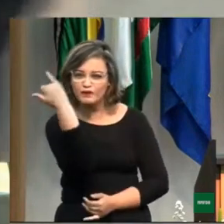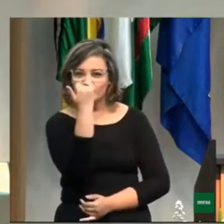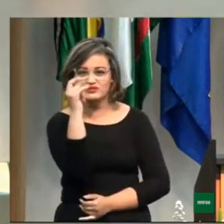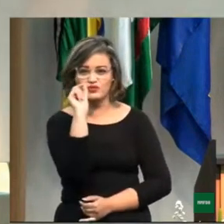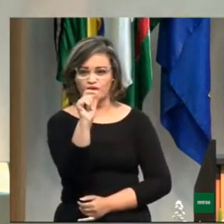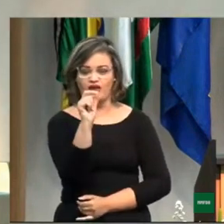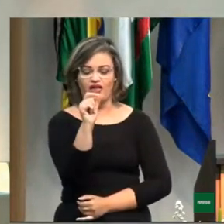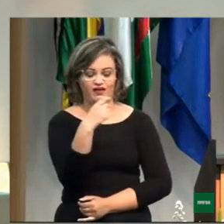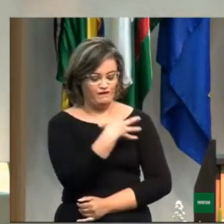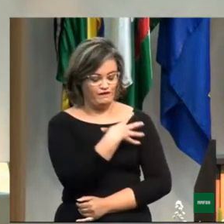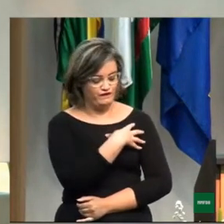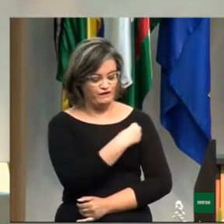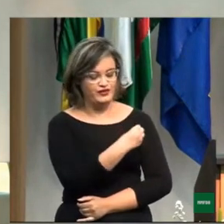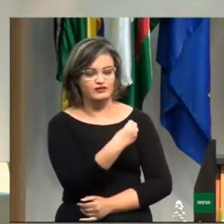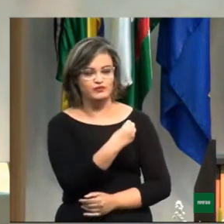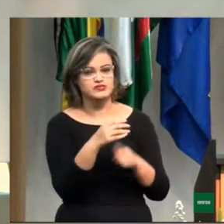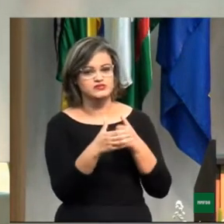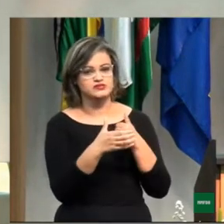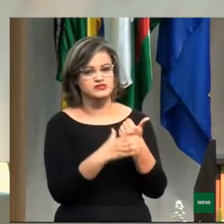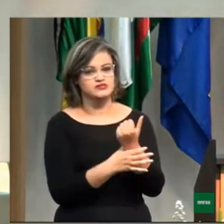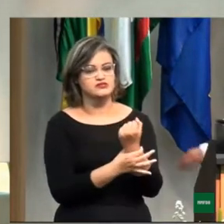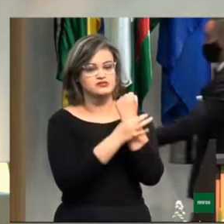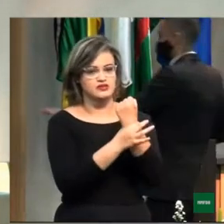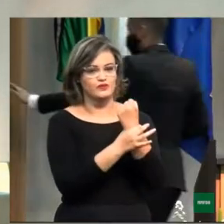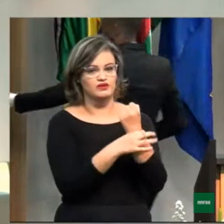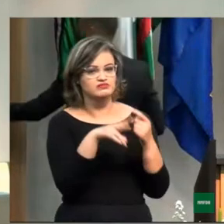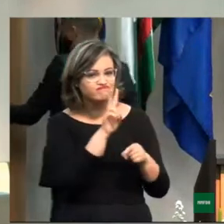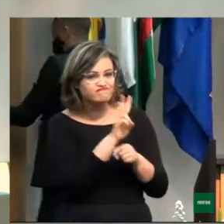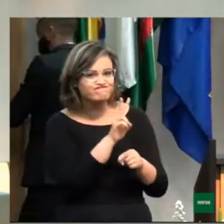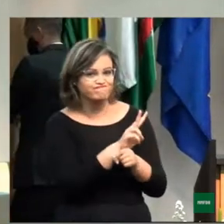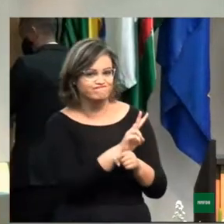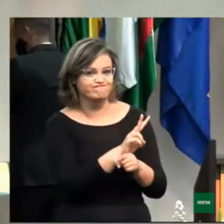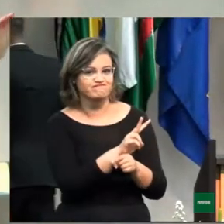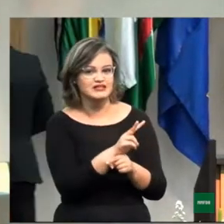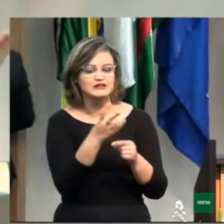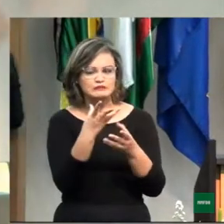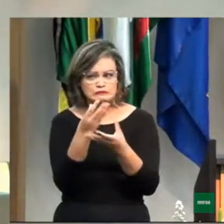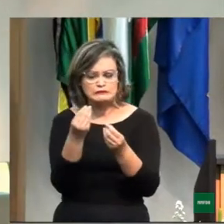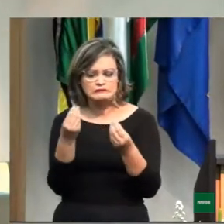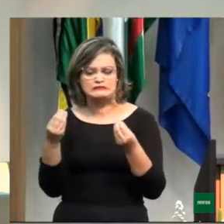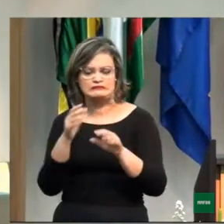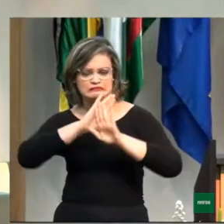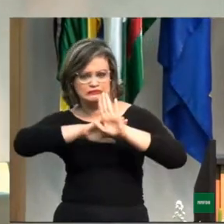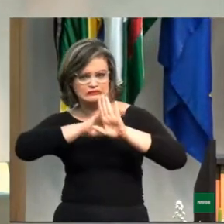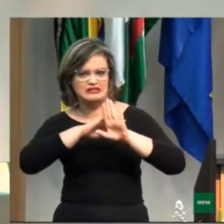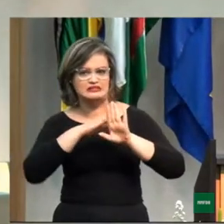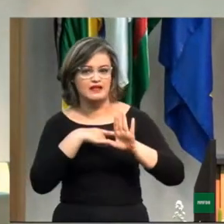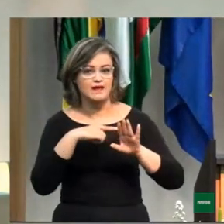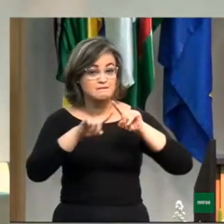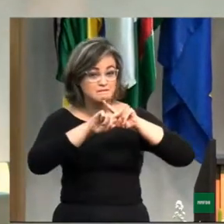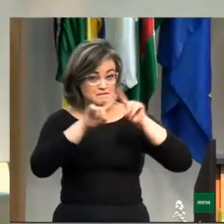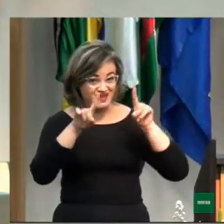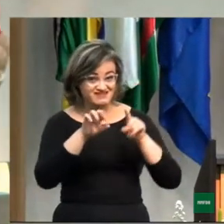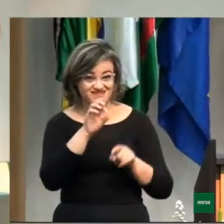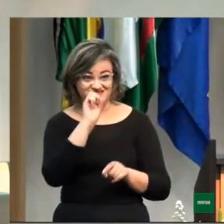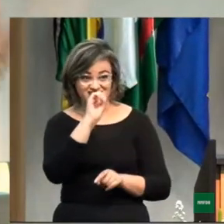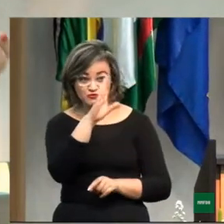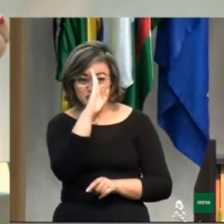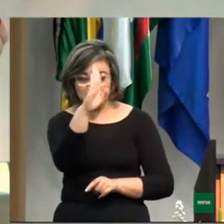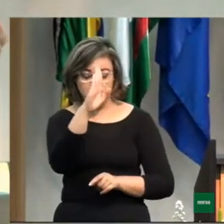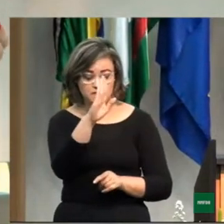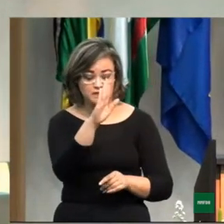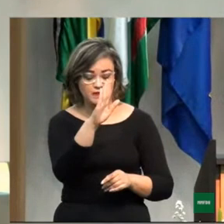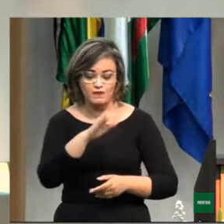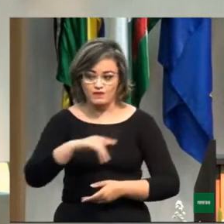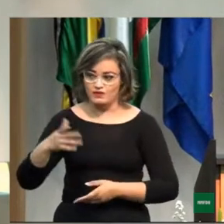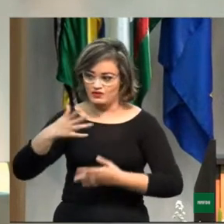em segurança. Tem muita coisa envolvida nisso. Mas, quando nós contamos com a colaboração e a parceria das